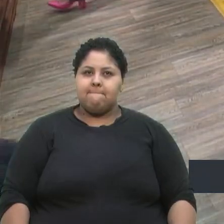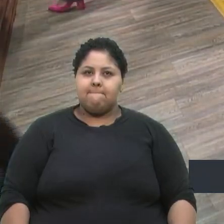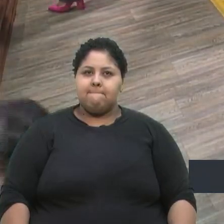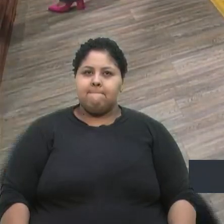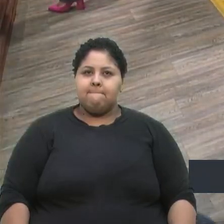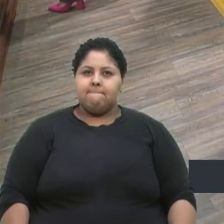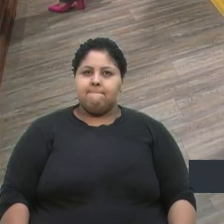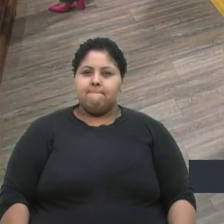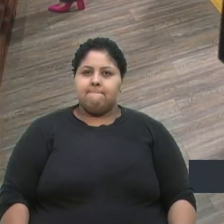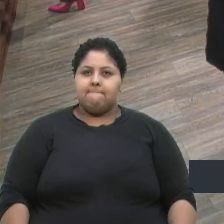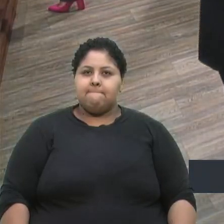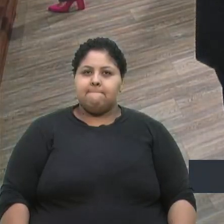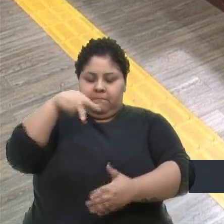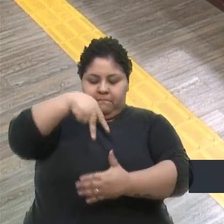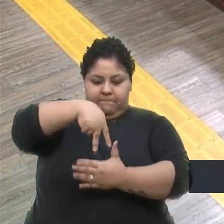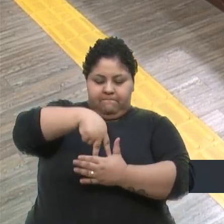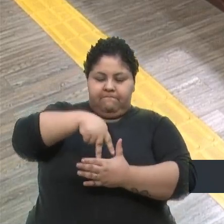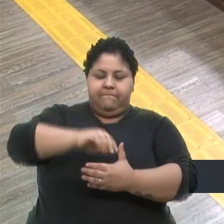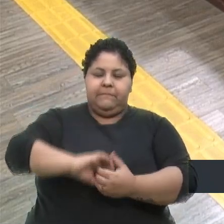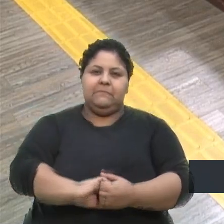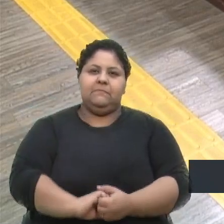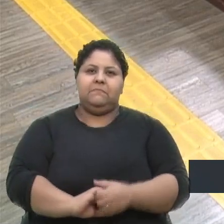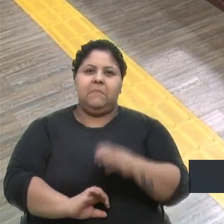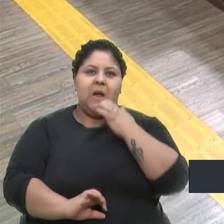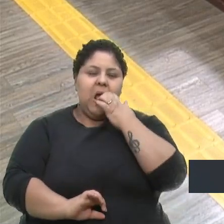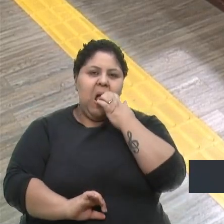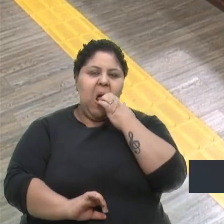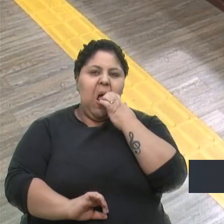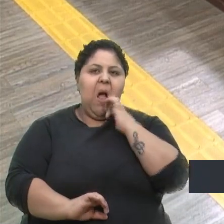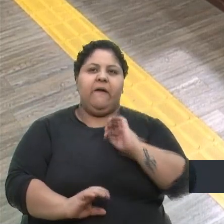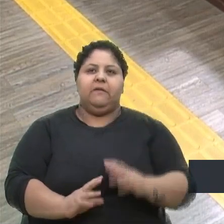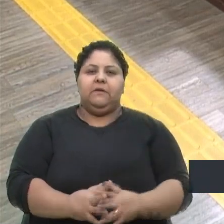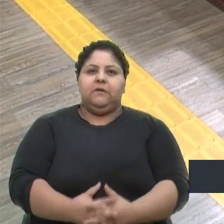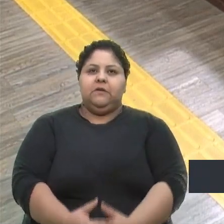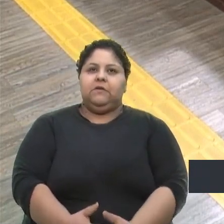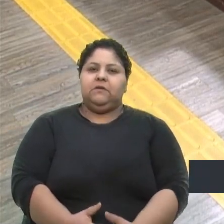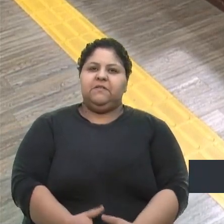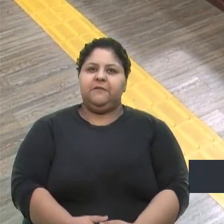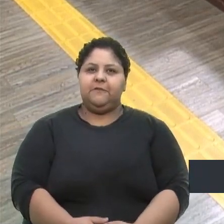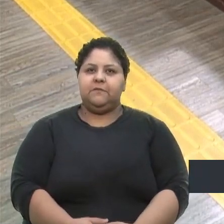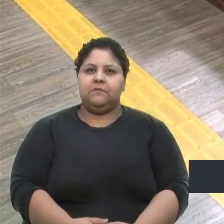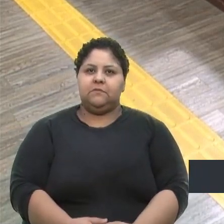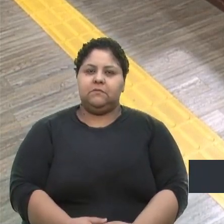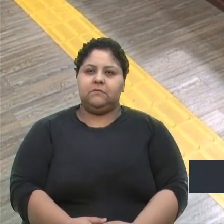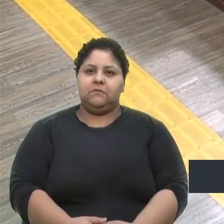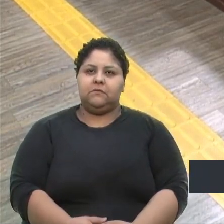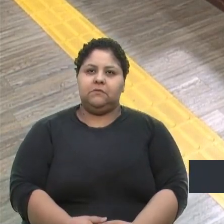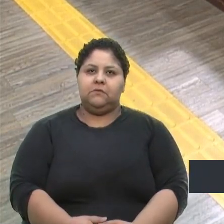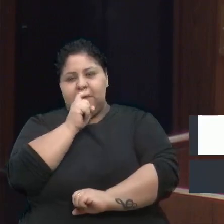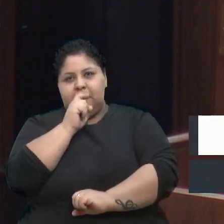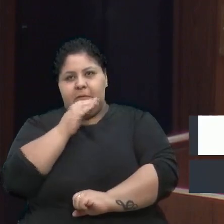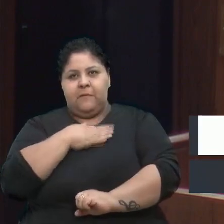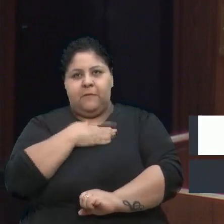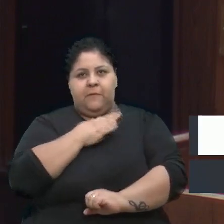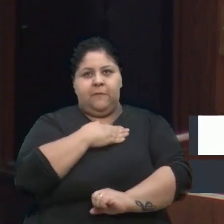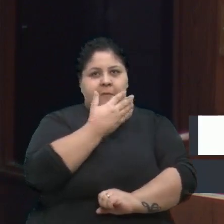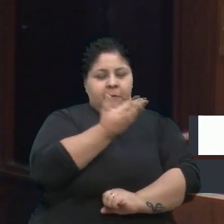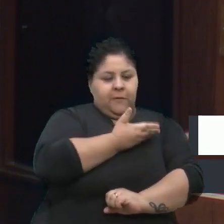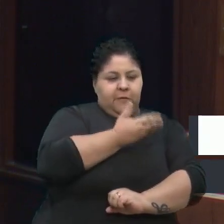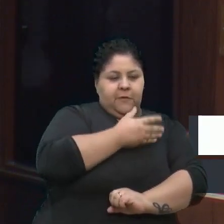público consumidor, e são um orgulho, repito, são um orgulho para a cidade de Caxias do Sul e também para